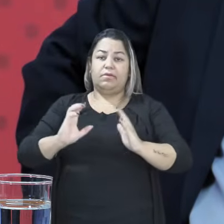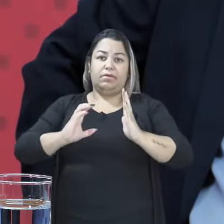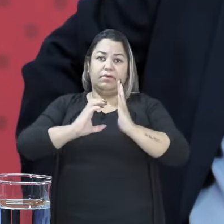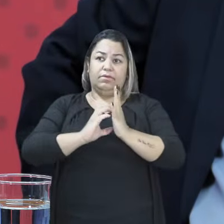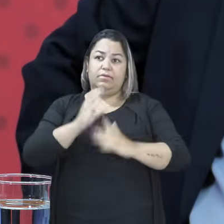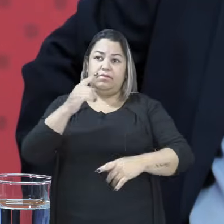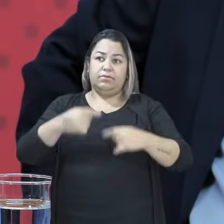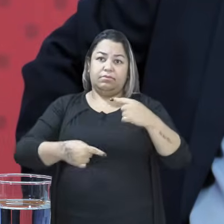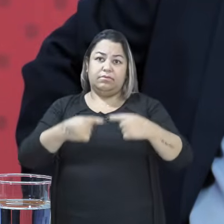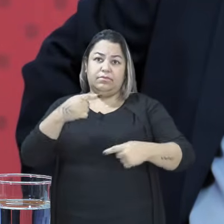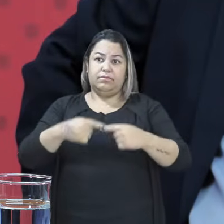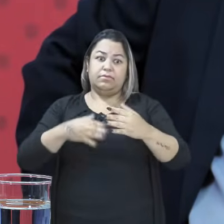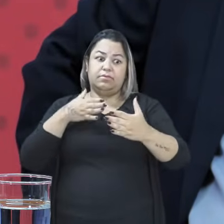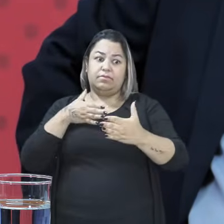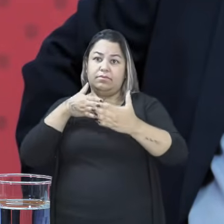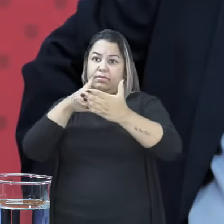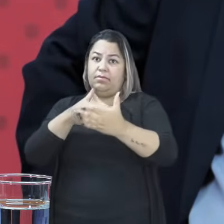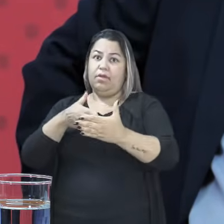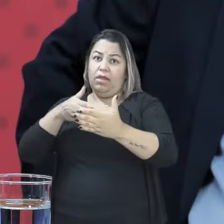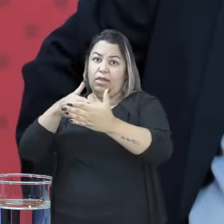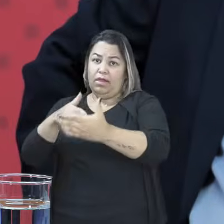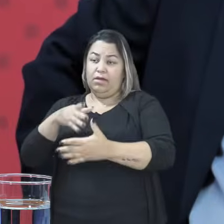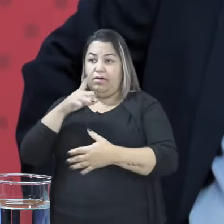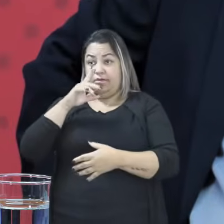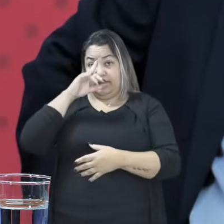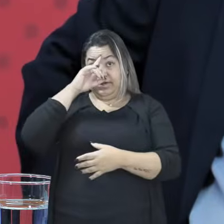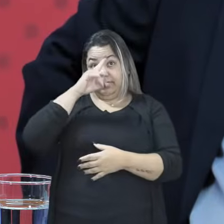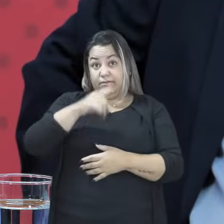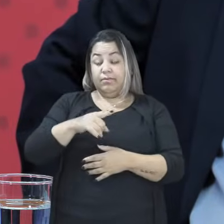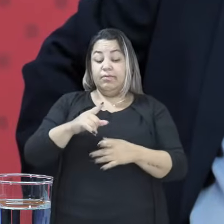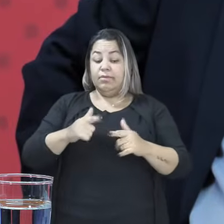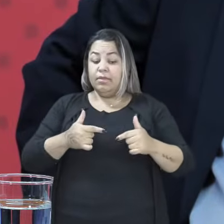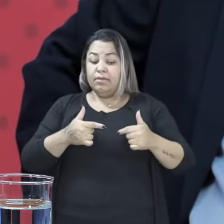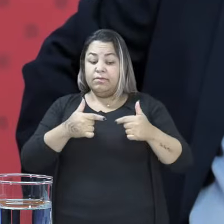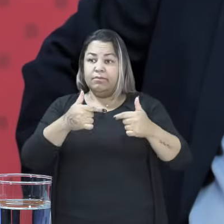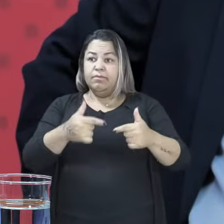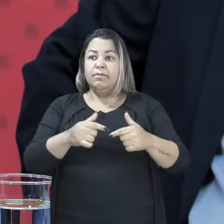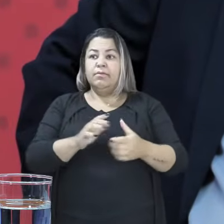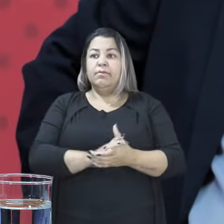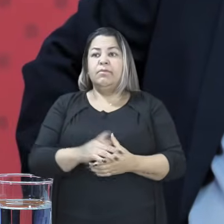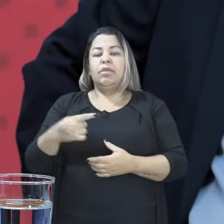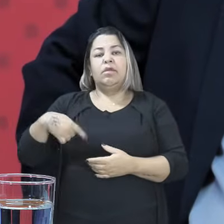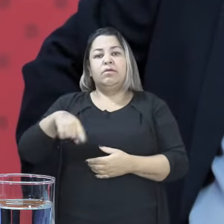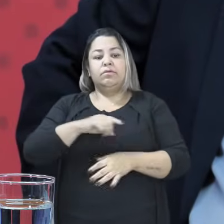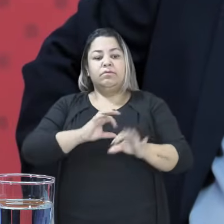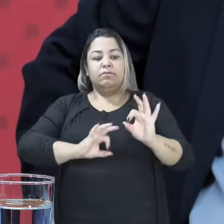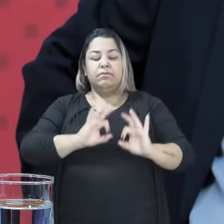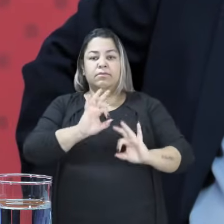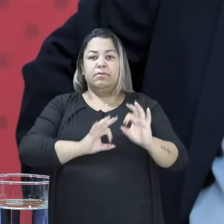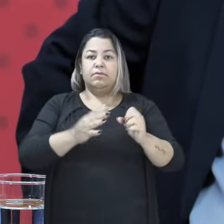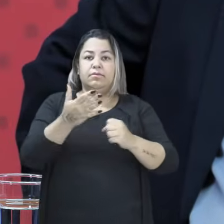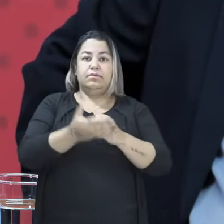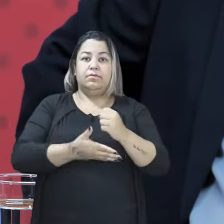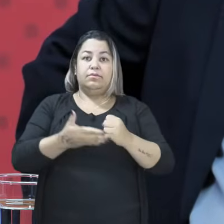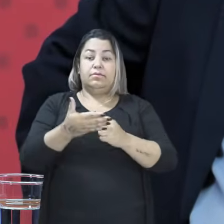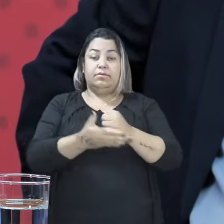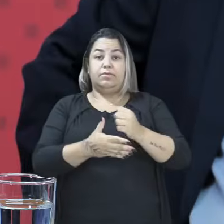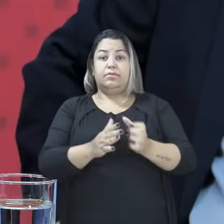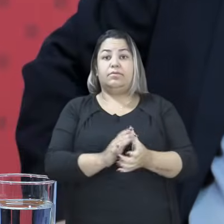do limite de mandatos, nós temos que enfrentar o debate da nossa organização de base,